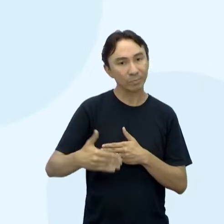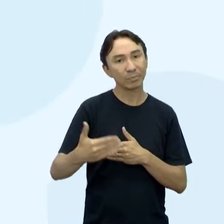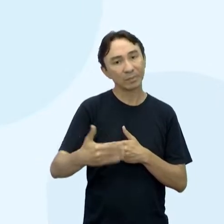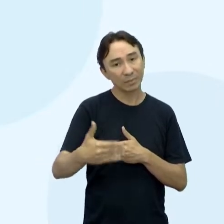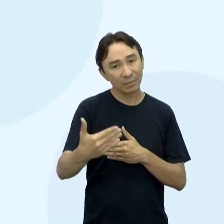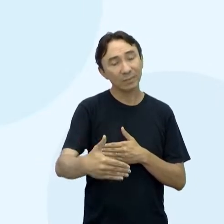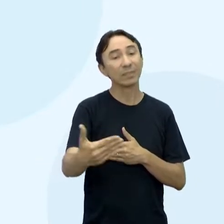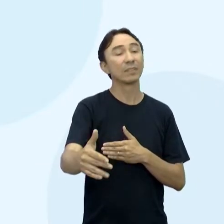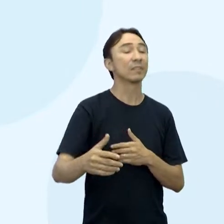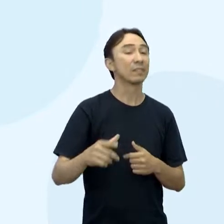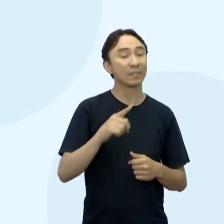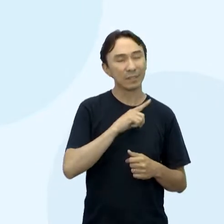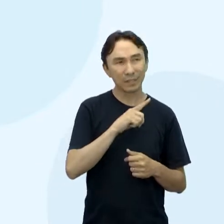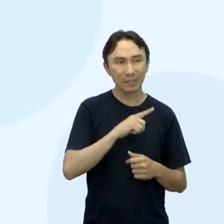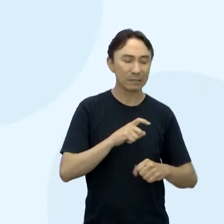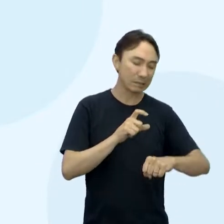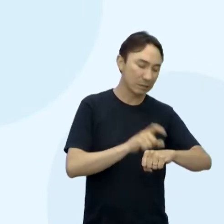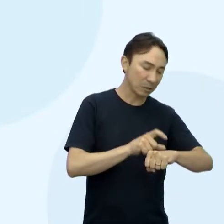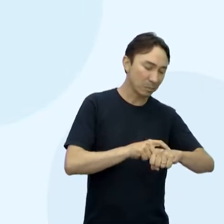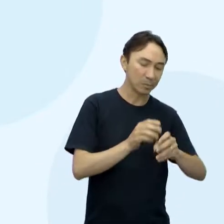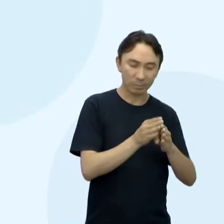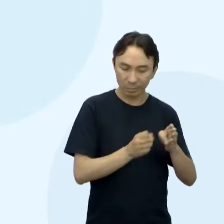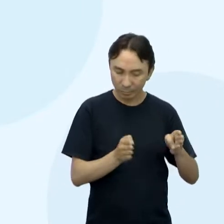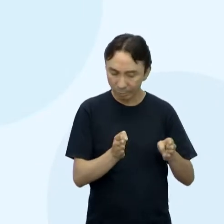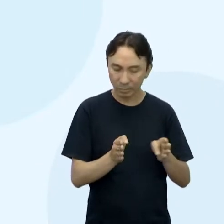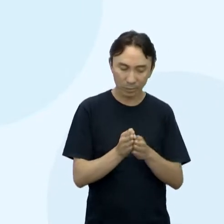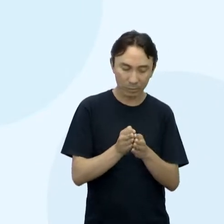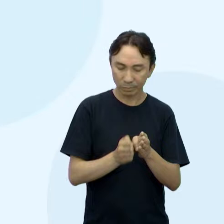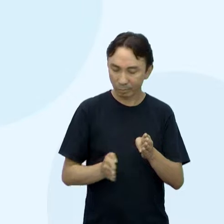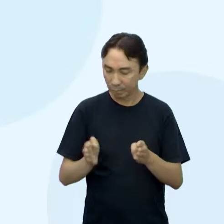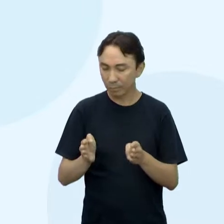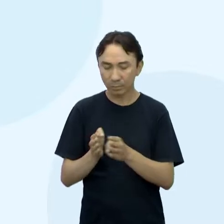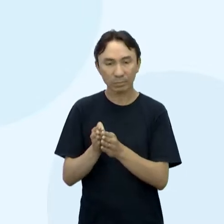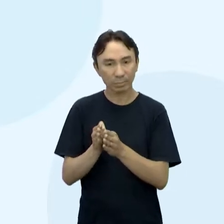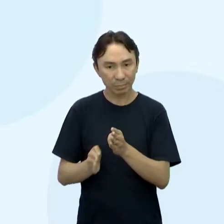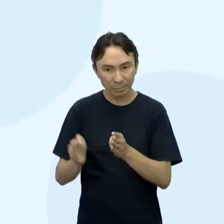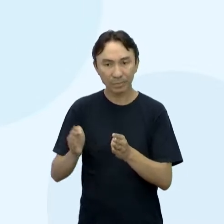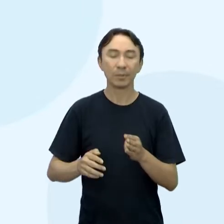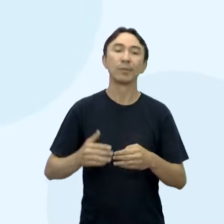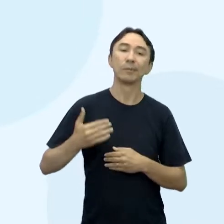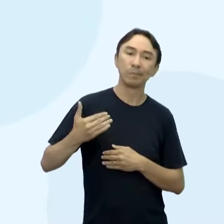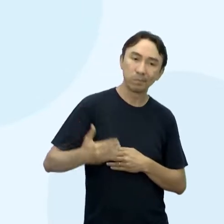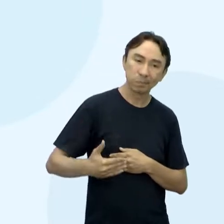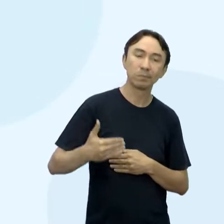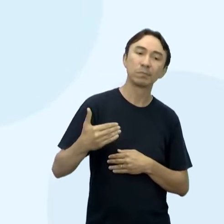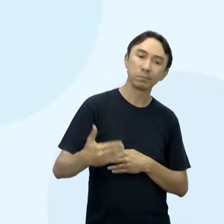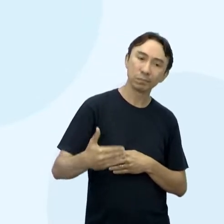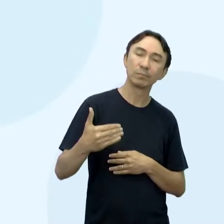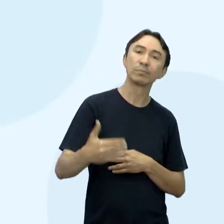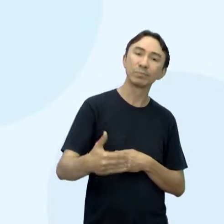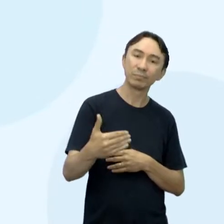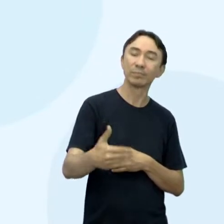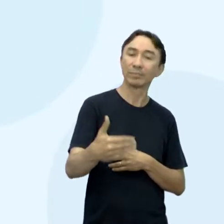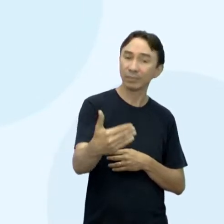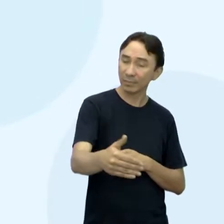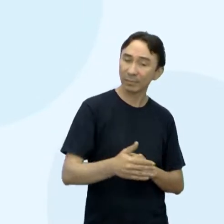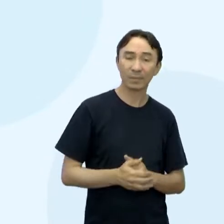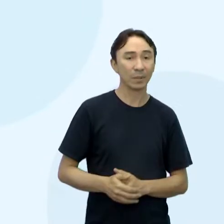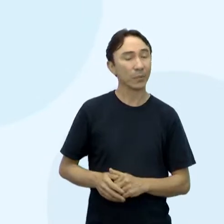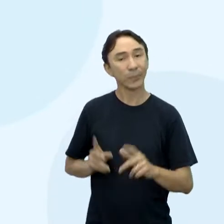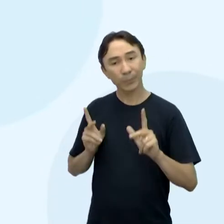de um decorrido um intervalo de tempo, de um período de tempo, ele está na mesma posição anterior, com a